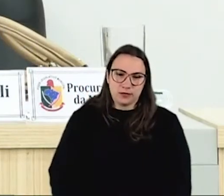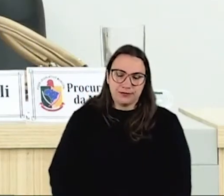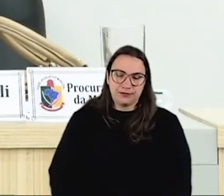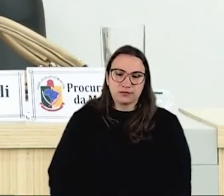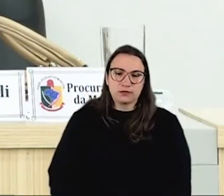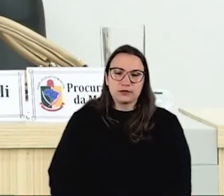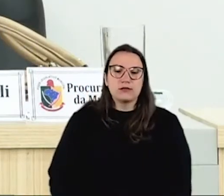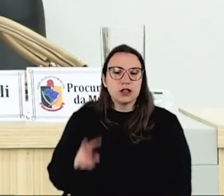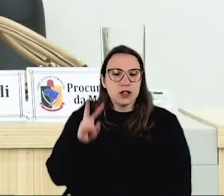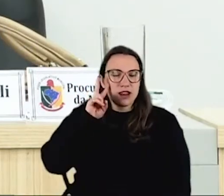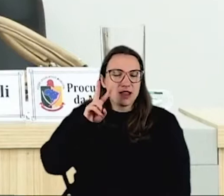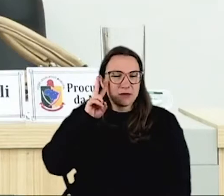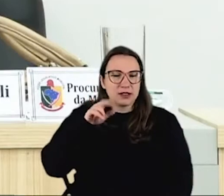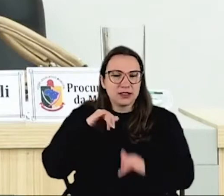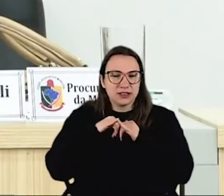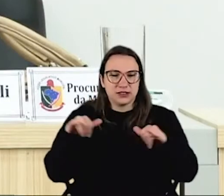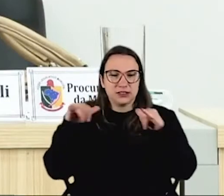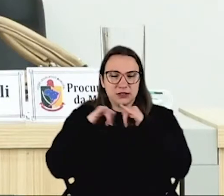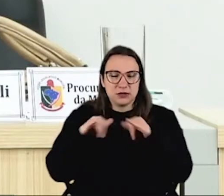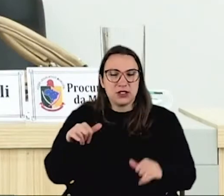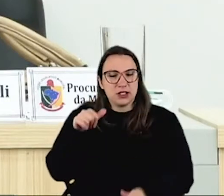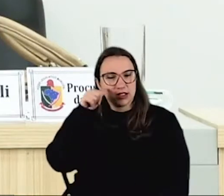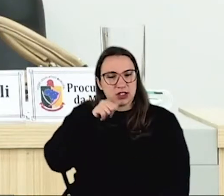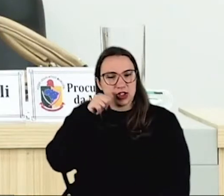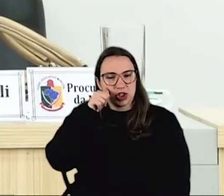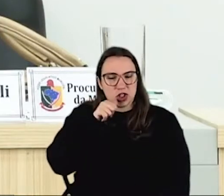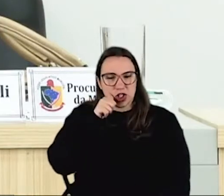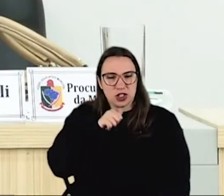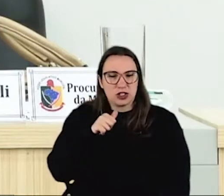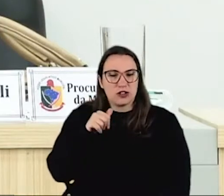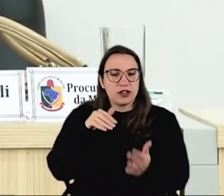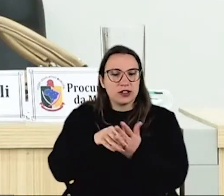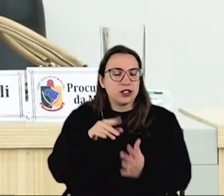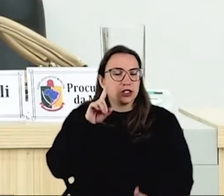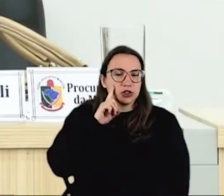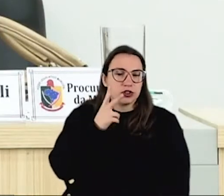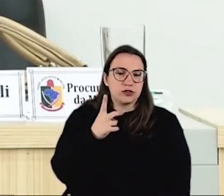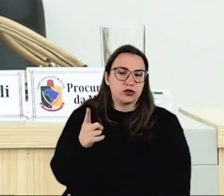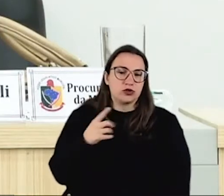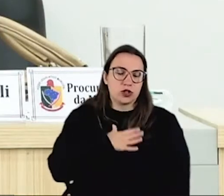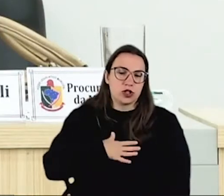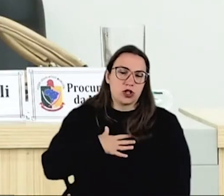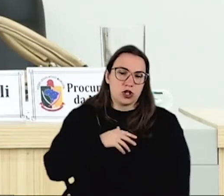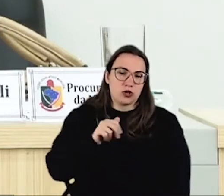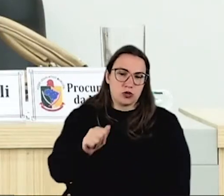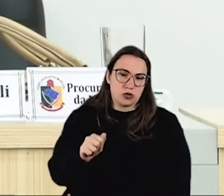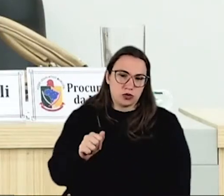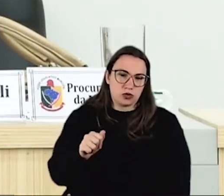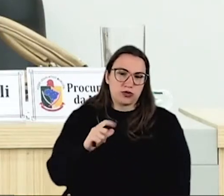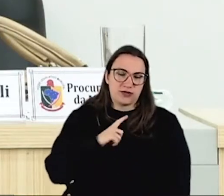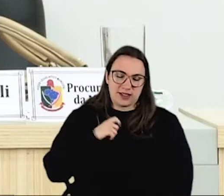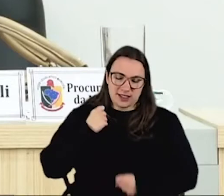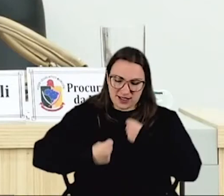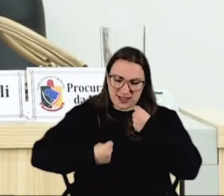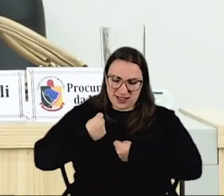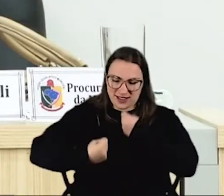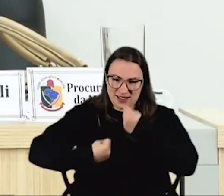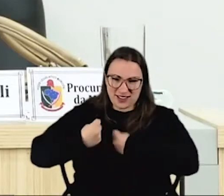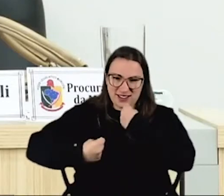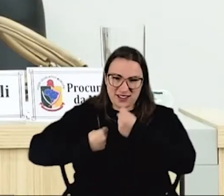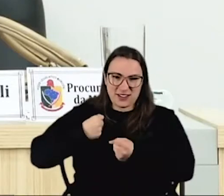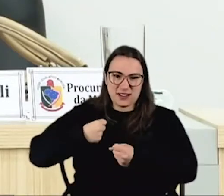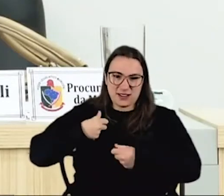da Dignidade Feminina, ela vai até o dia 21 de agosto, encerra-se com uma corrida, a segunda corrida da